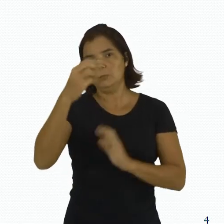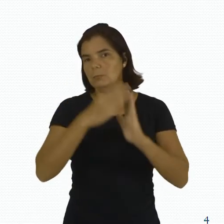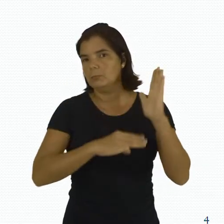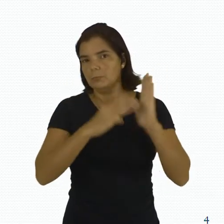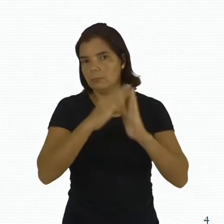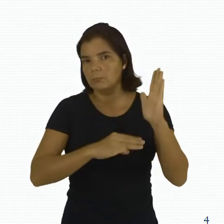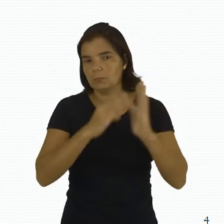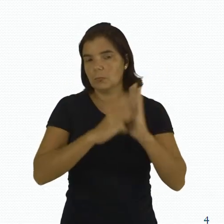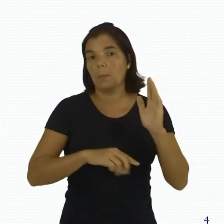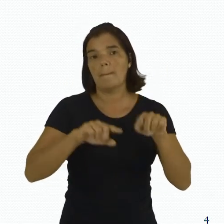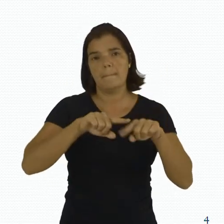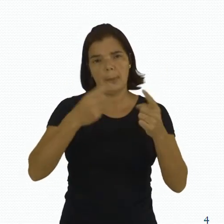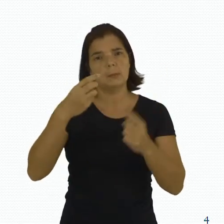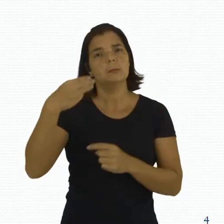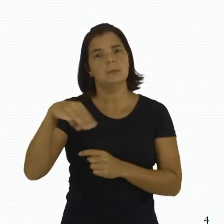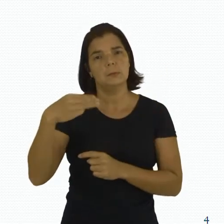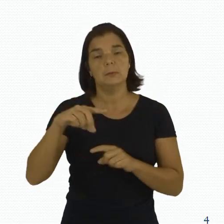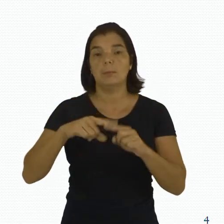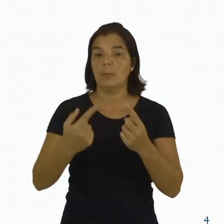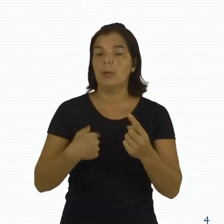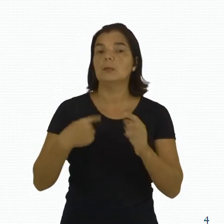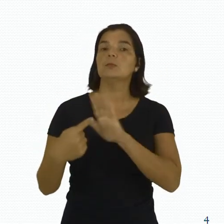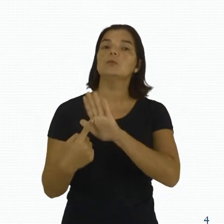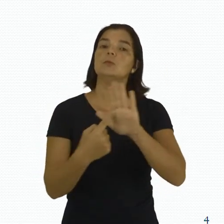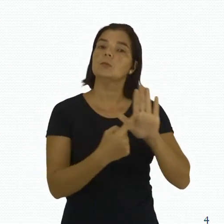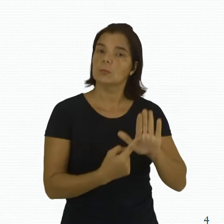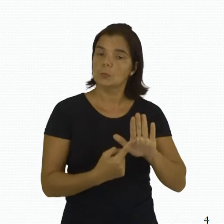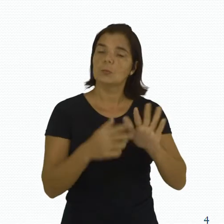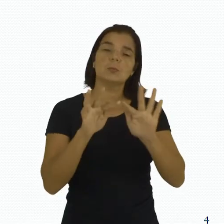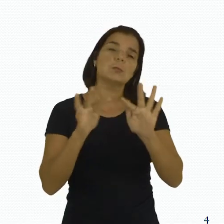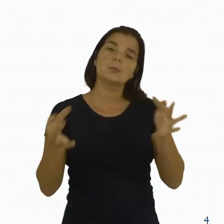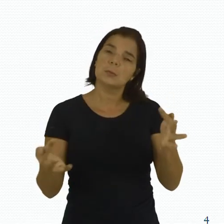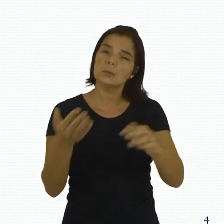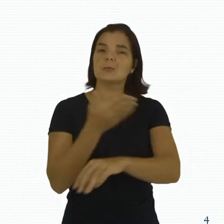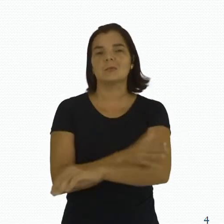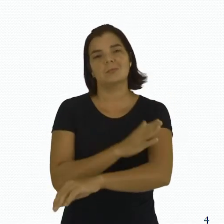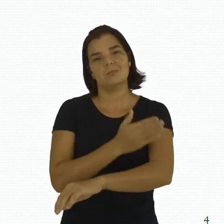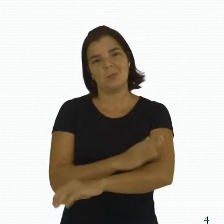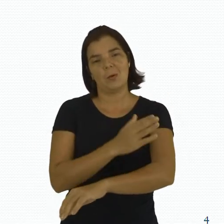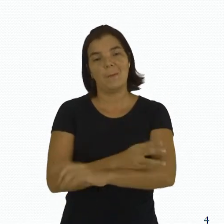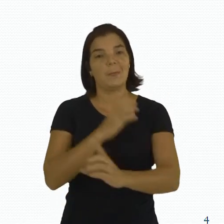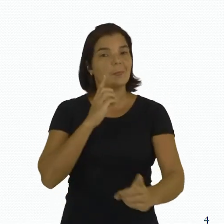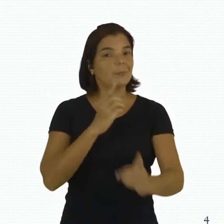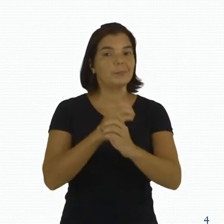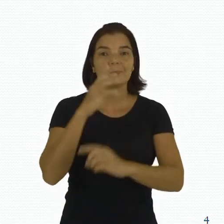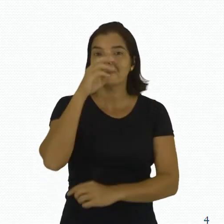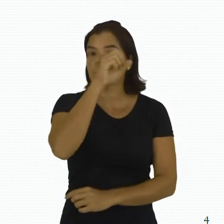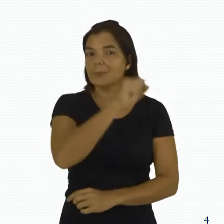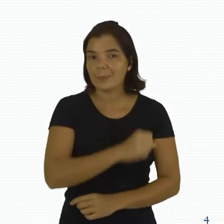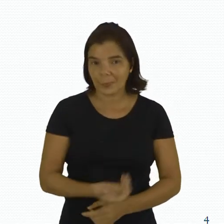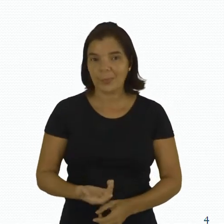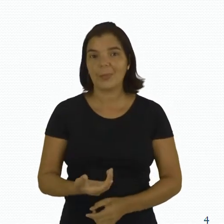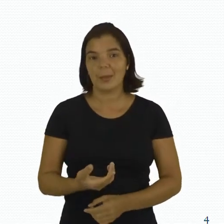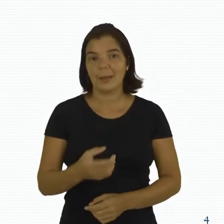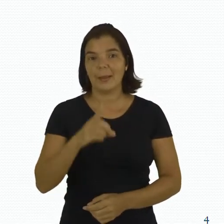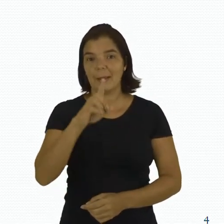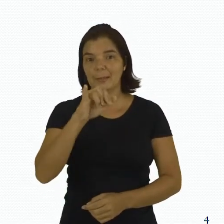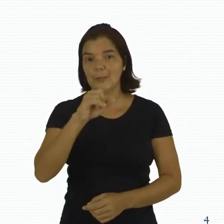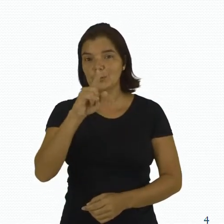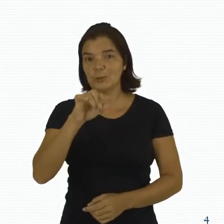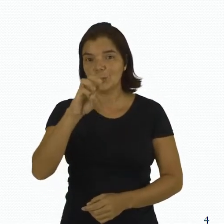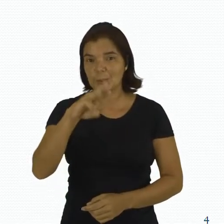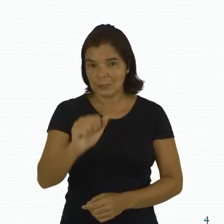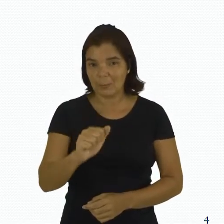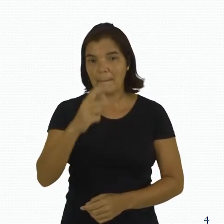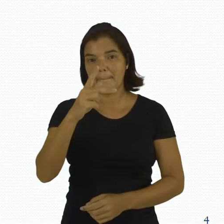que é um método mais matemático, só que aqui nós vamos utilizar um método simples e prático para você encontrar rapidamente a nossa dízima periódica. Mas